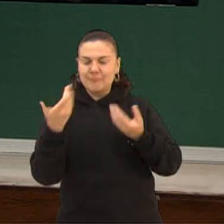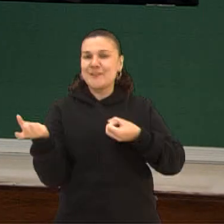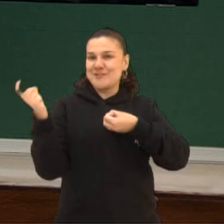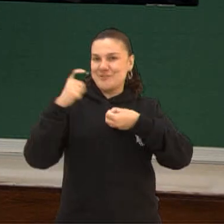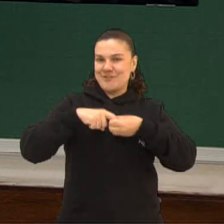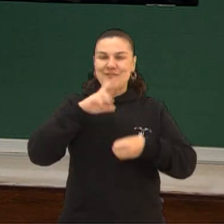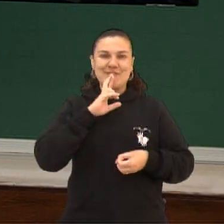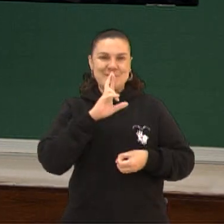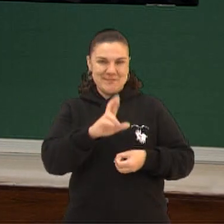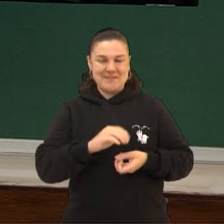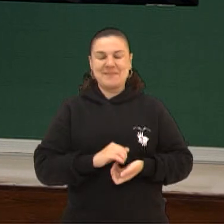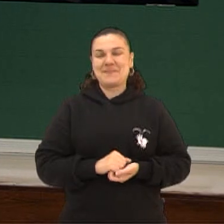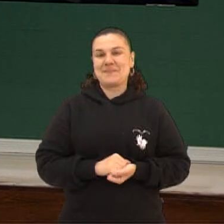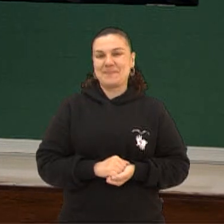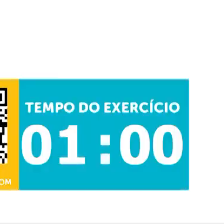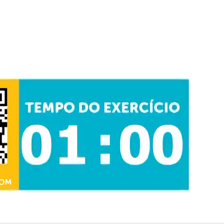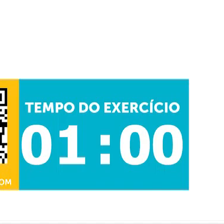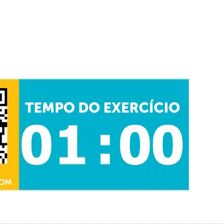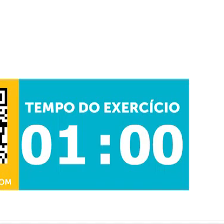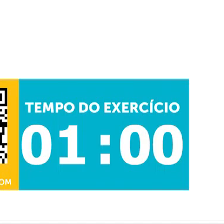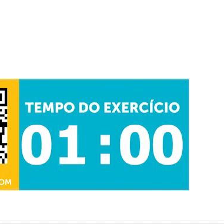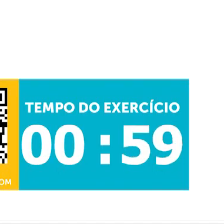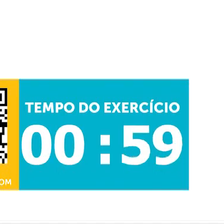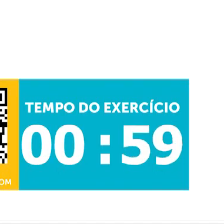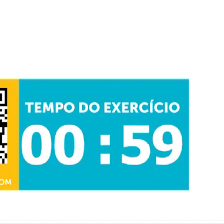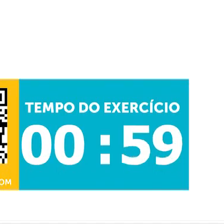voltamos já com a solução.